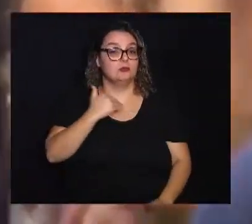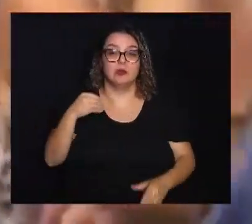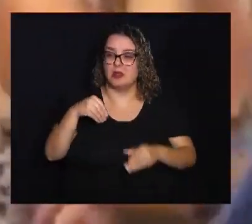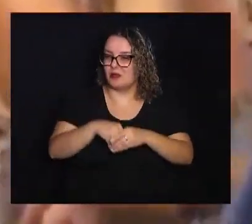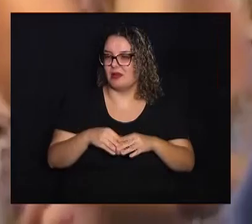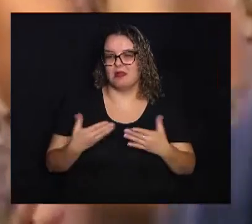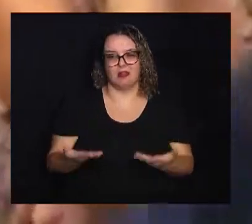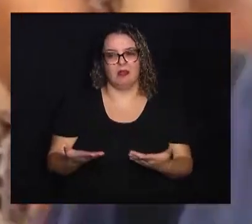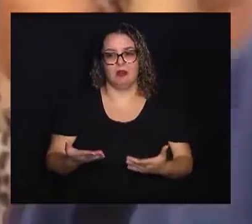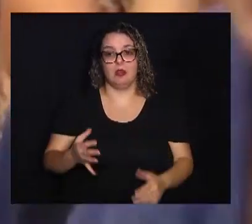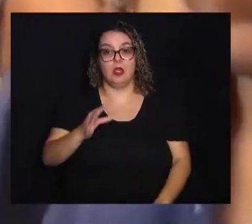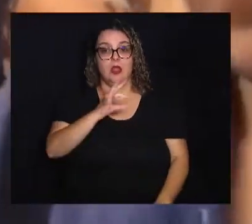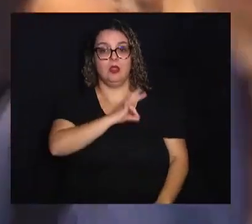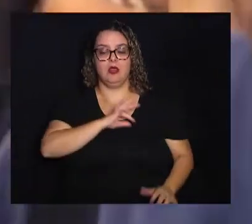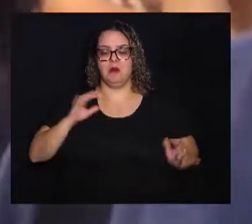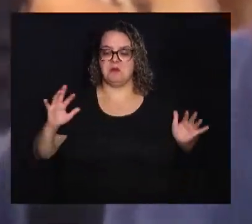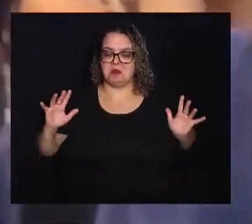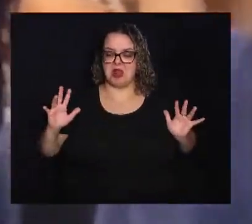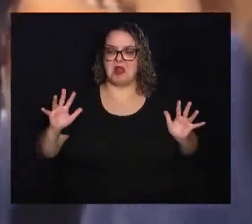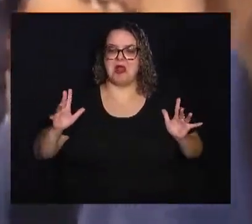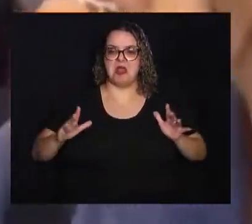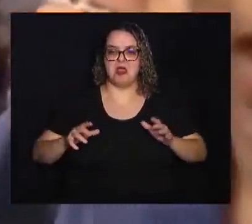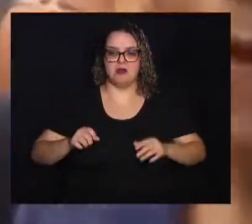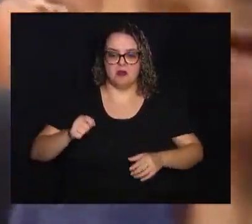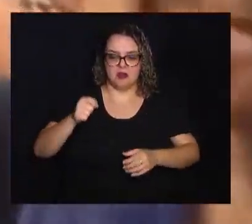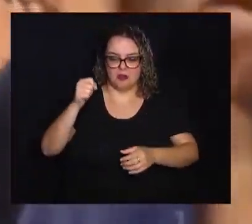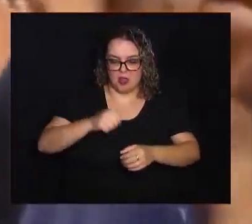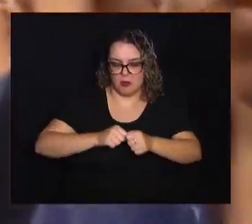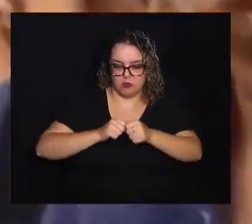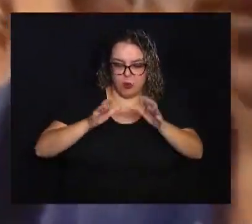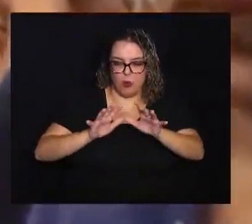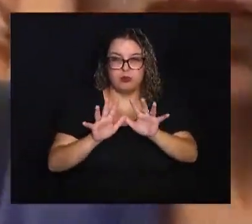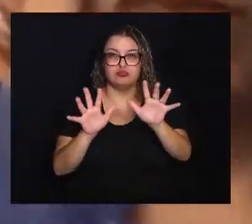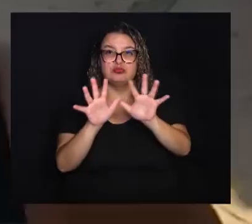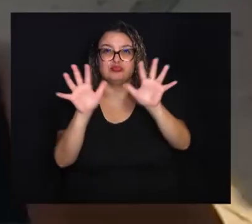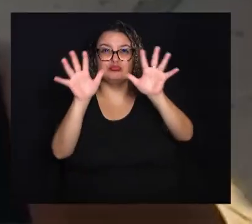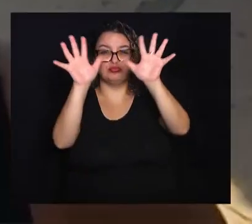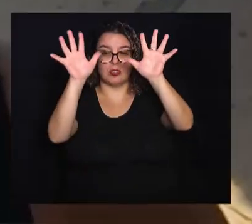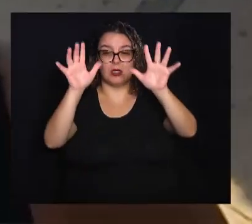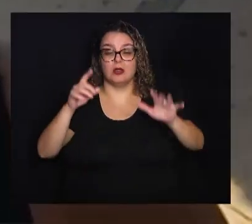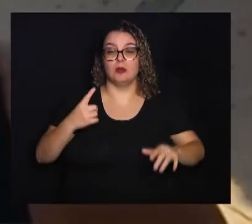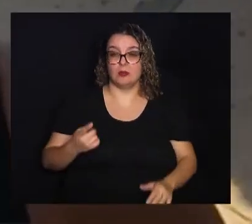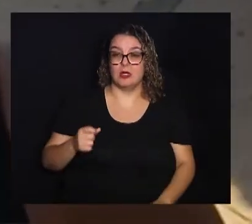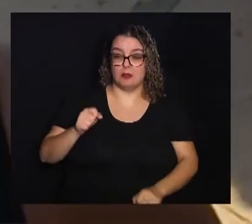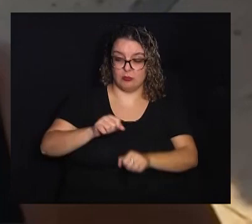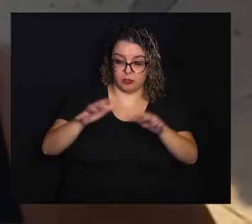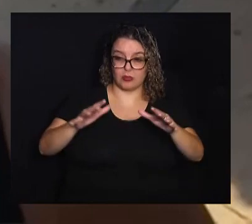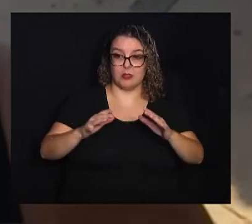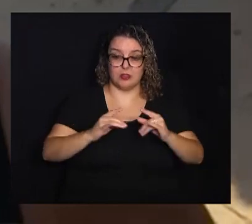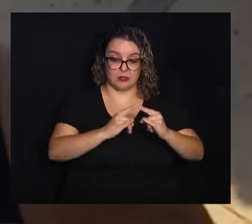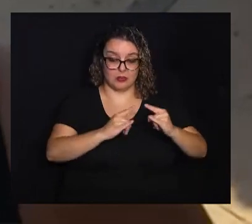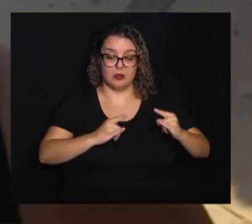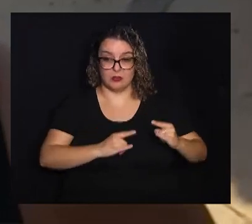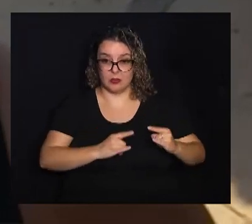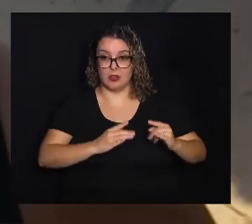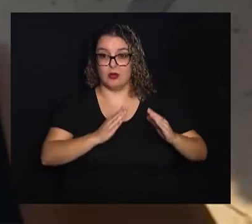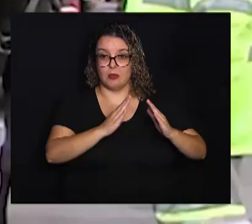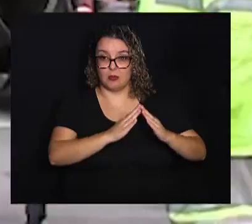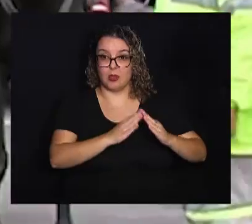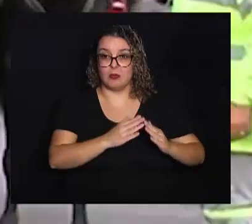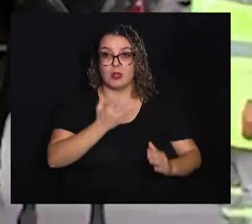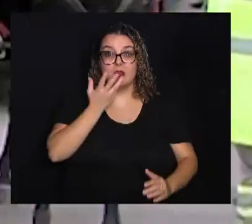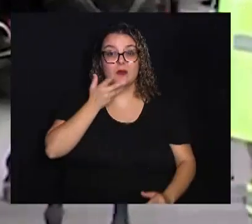dentro. Aí a polícia invadiu com bomba de gás, onde uma das bombas atingiu o barraco onde morava uma